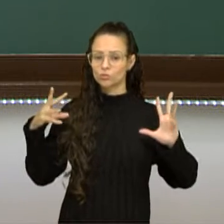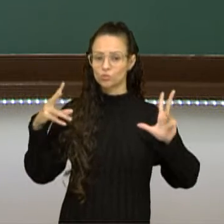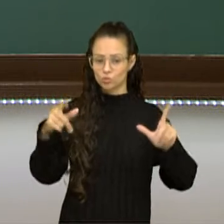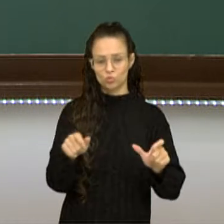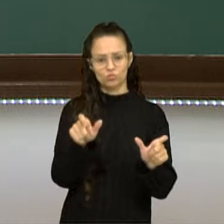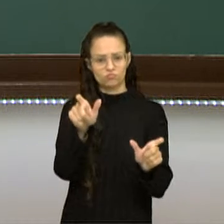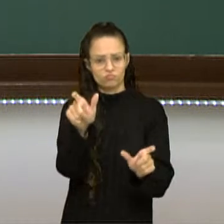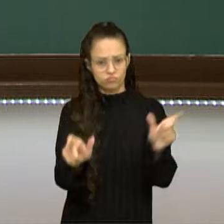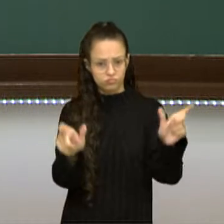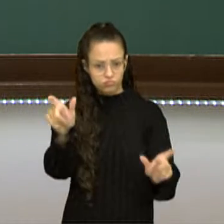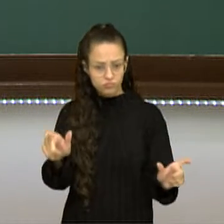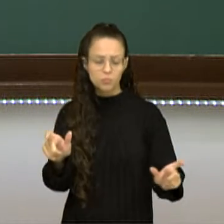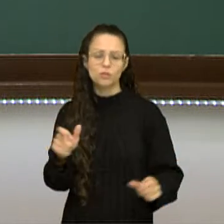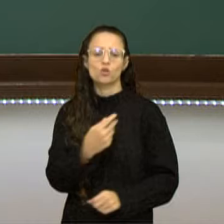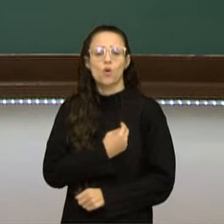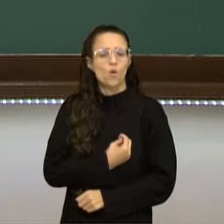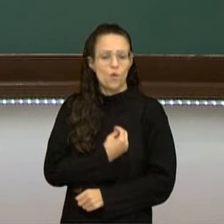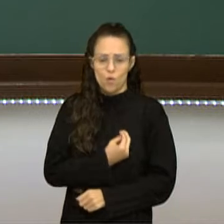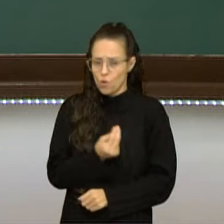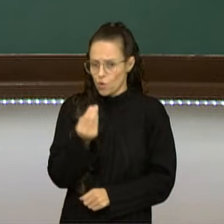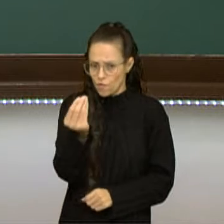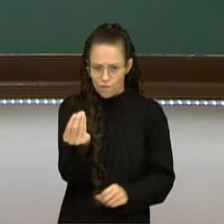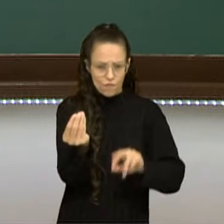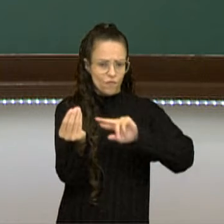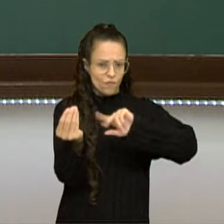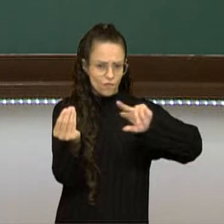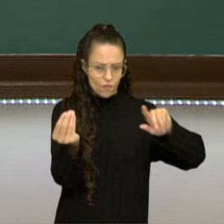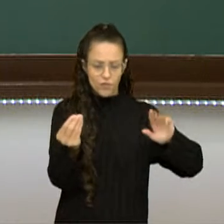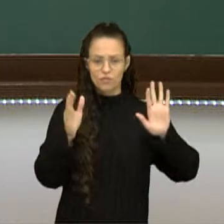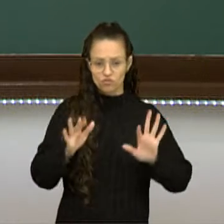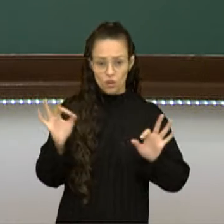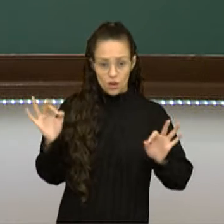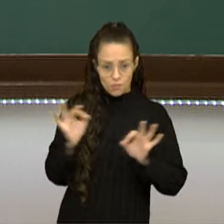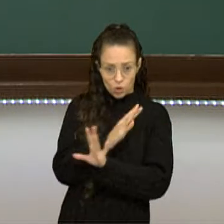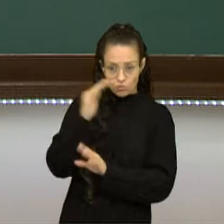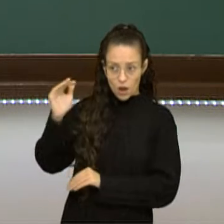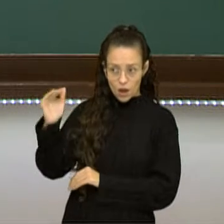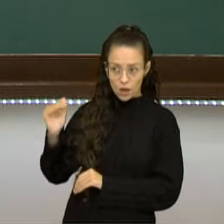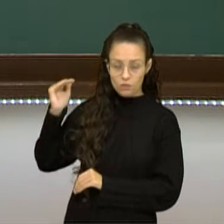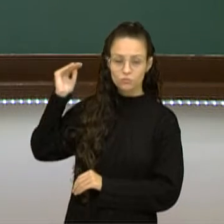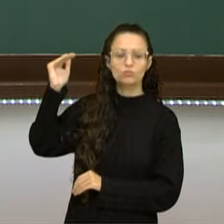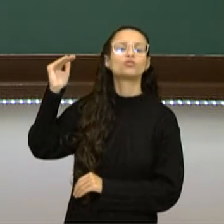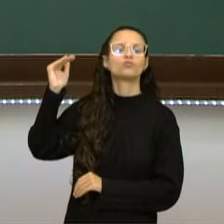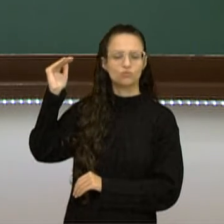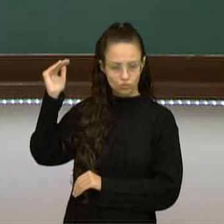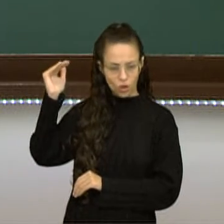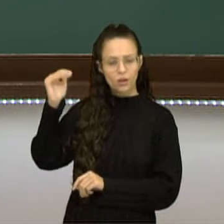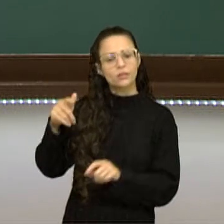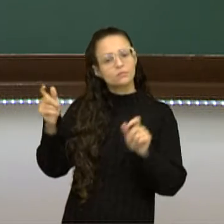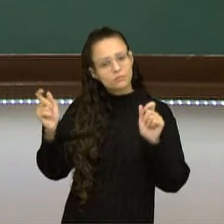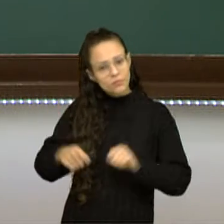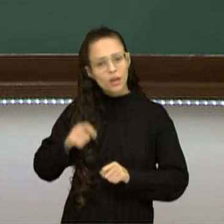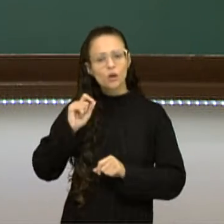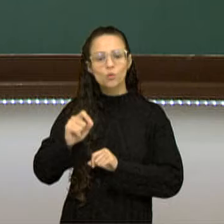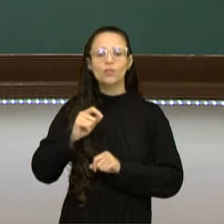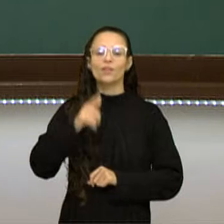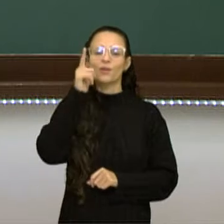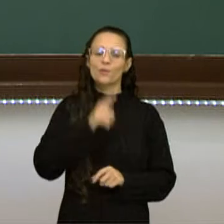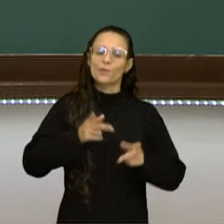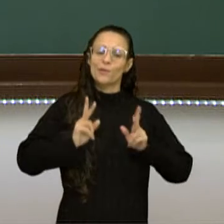ser vivo, tá, quando ele, né, já atinge essa maturidade sexual, ele vai se reproduzir para garantir